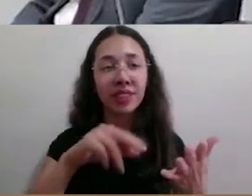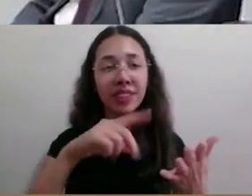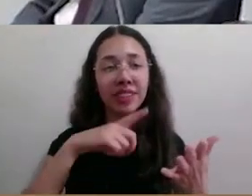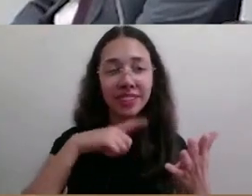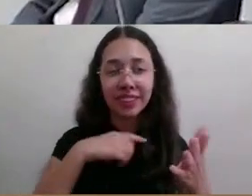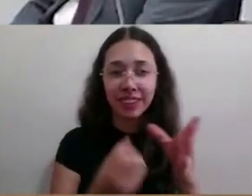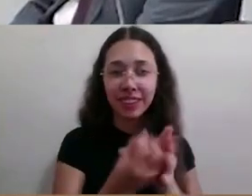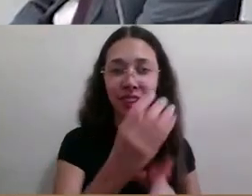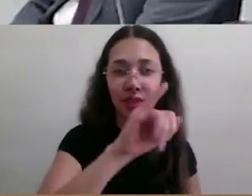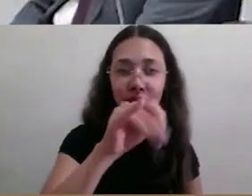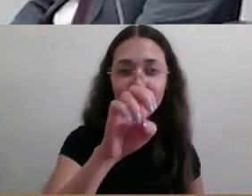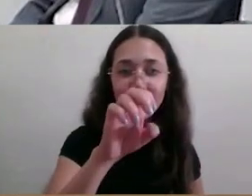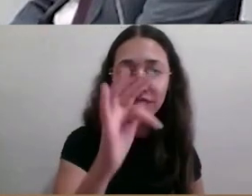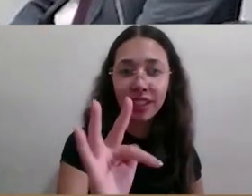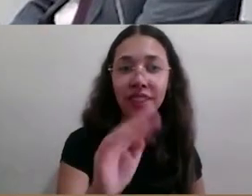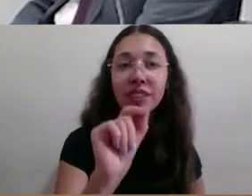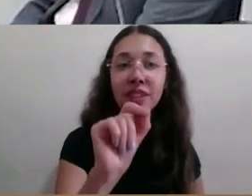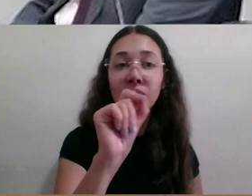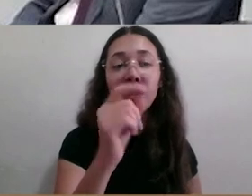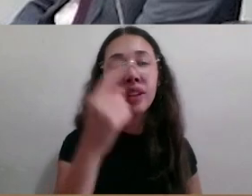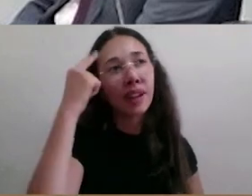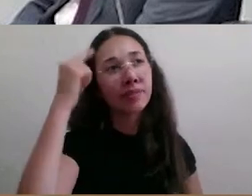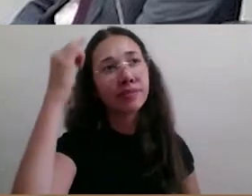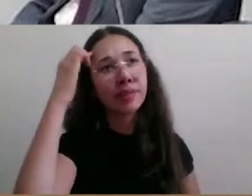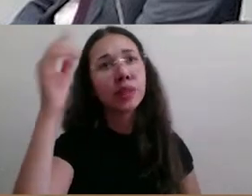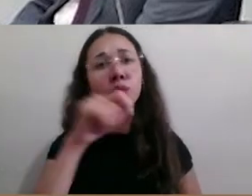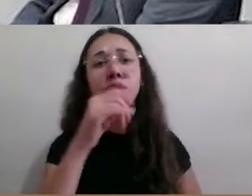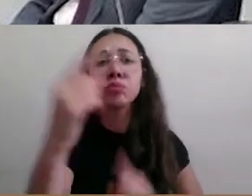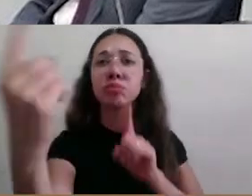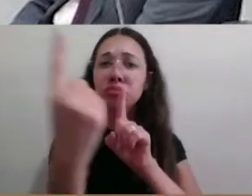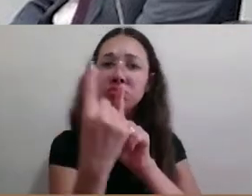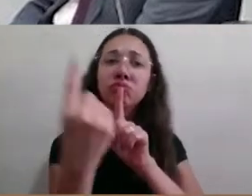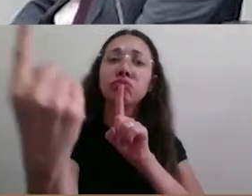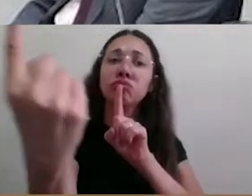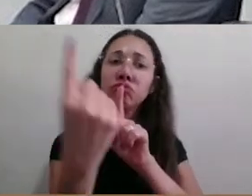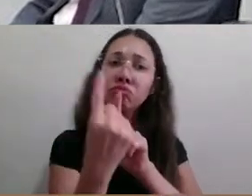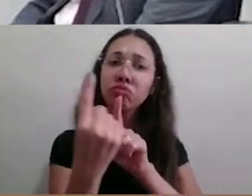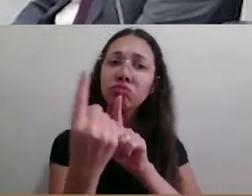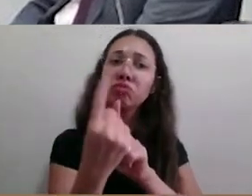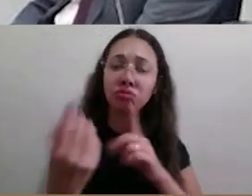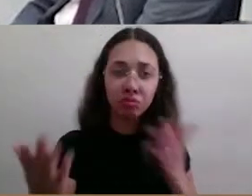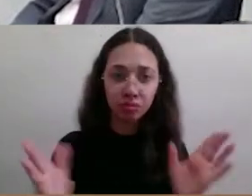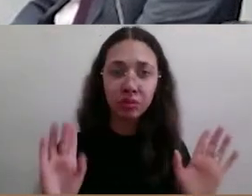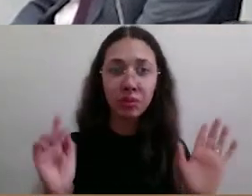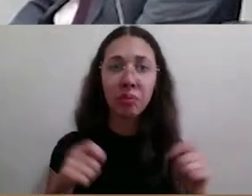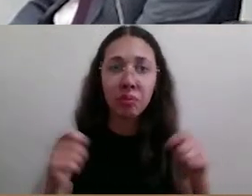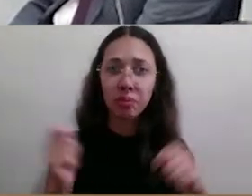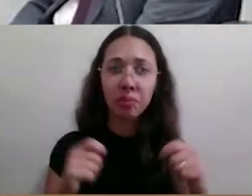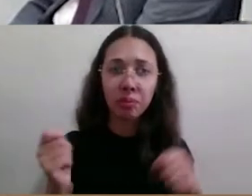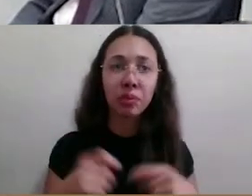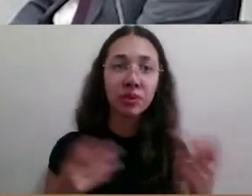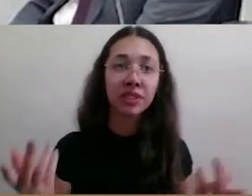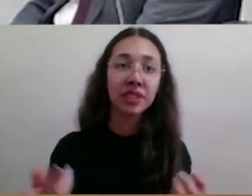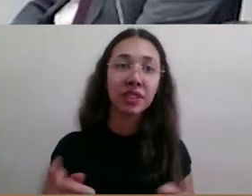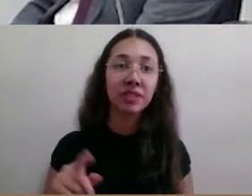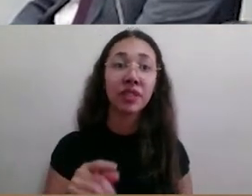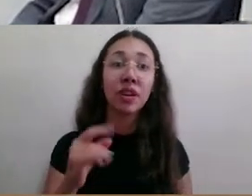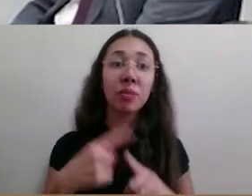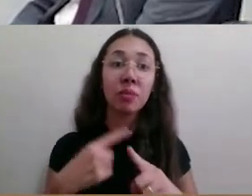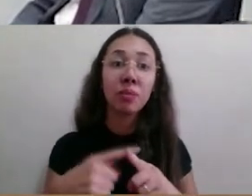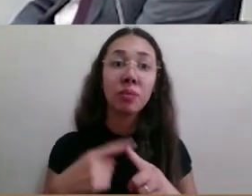foi pensado num dos setores que era do atendimento, na tal da aternação, né? Que a gente ouvia, e a pessoa falava,